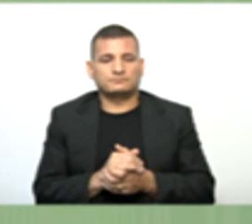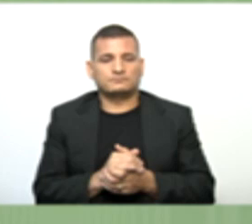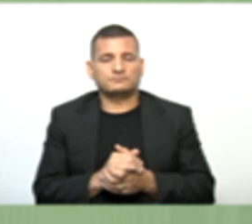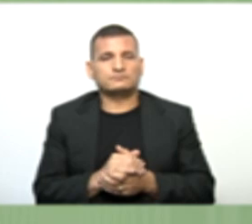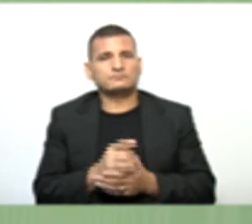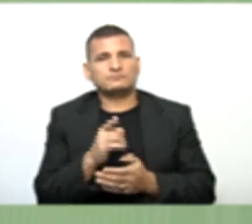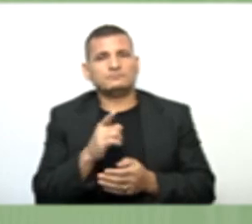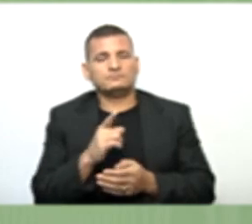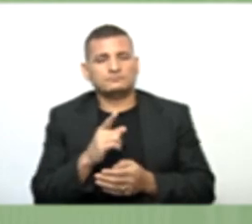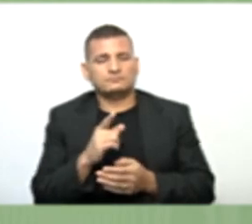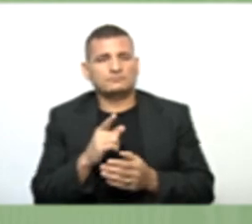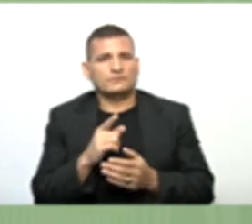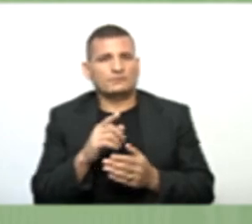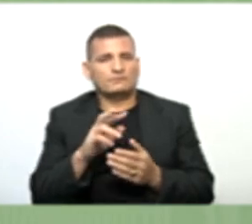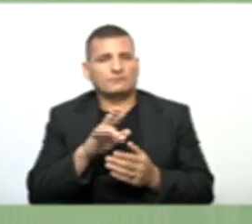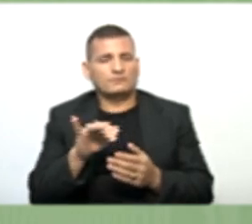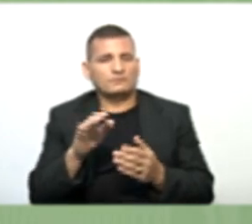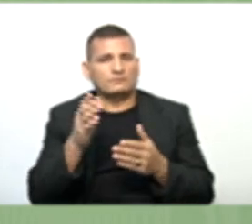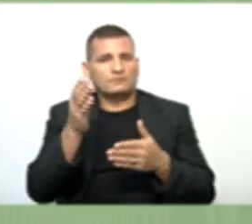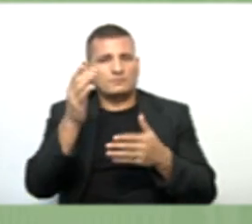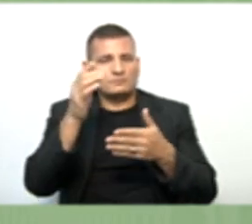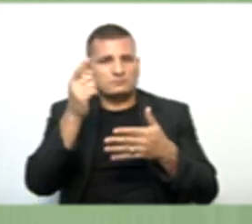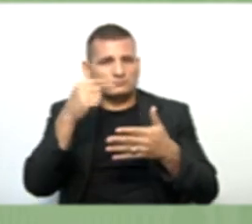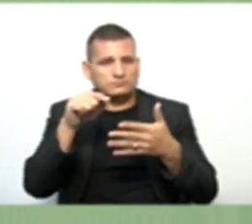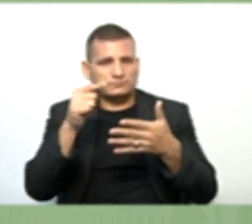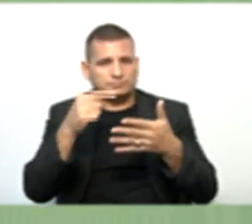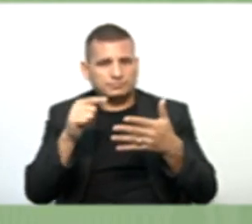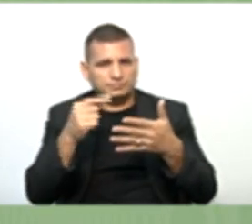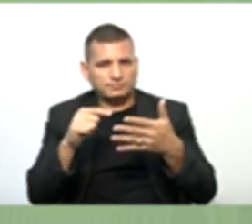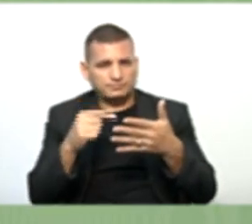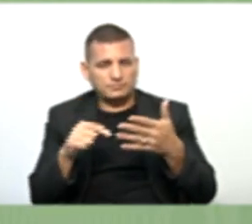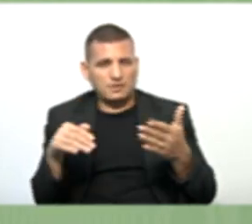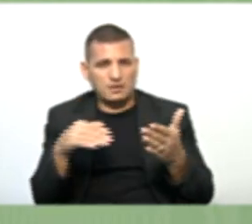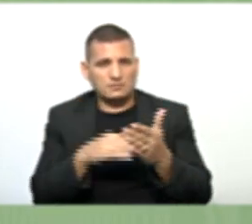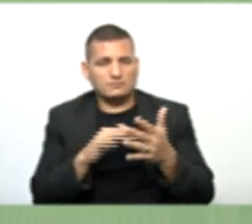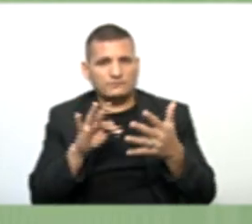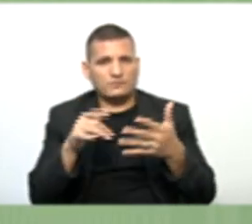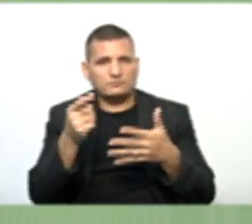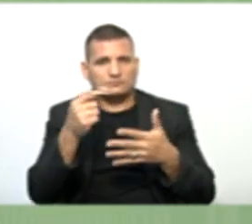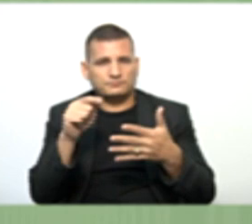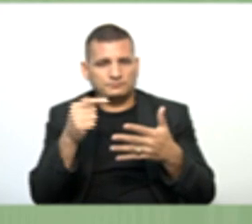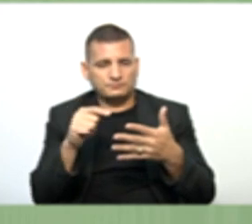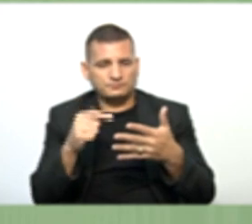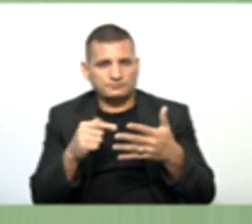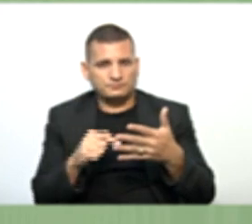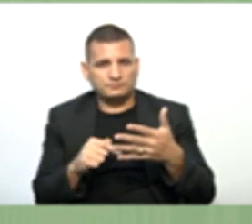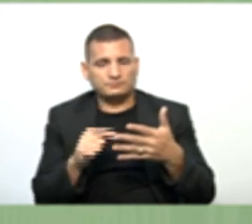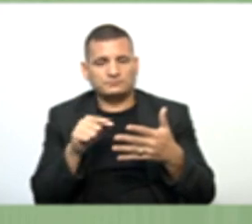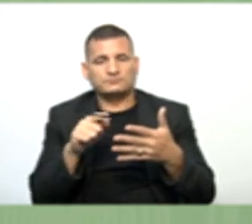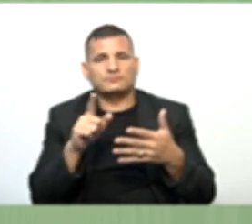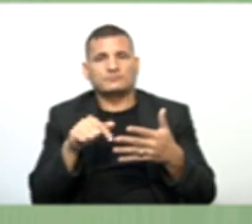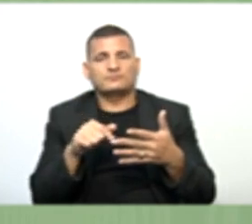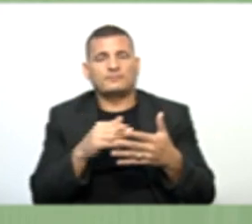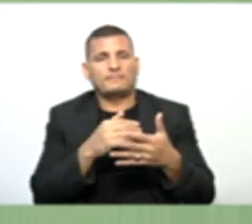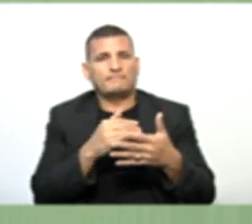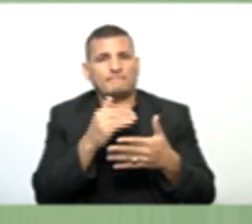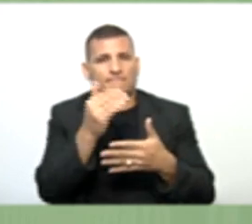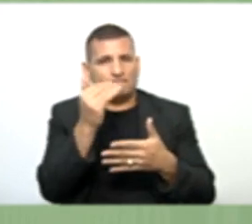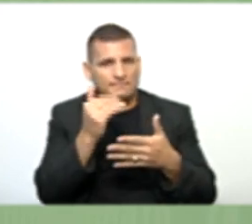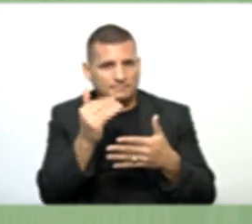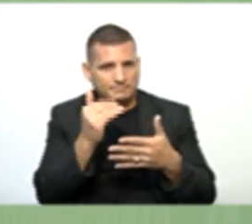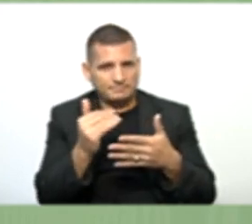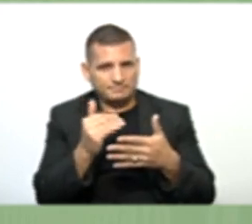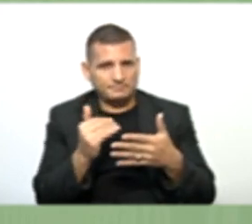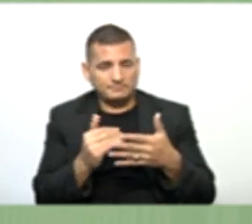vai percorrer uma série de valores até chegar no fim, e essa série de valores é determinada pelo passo. Enquanto